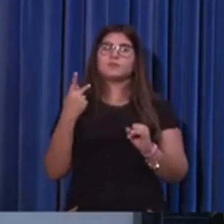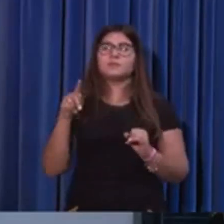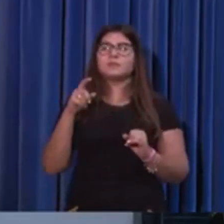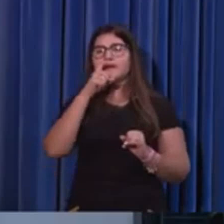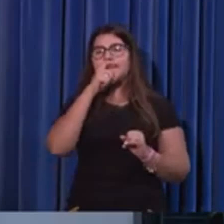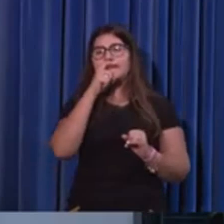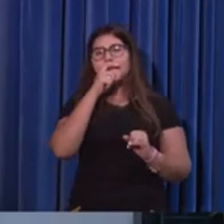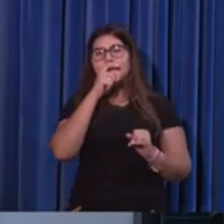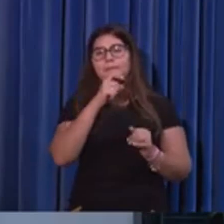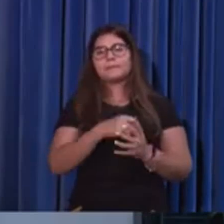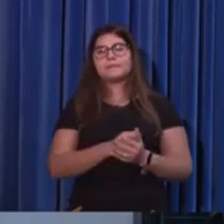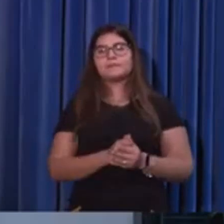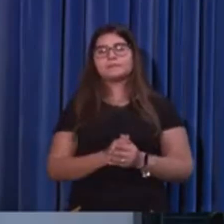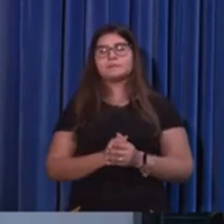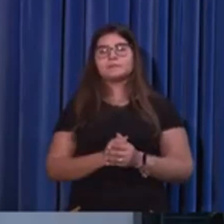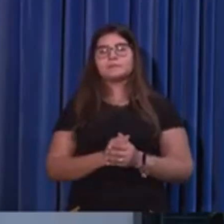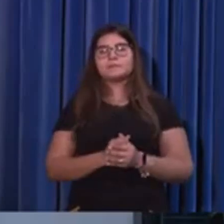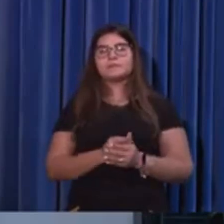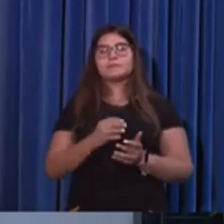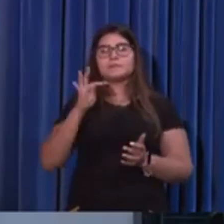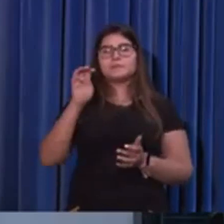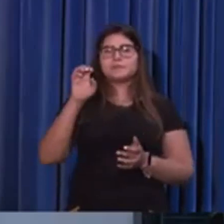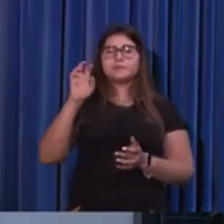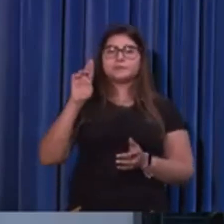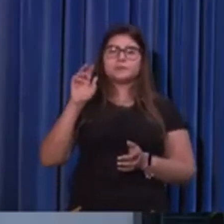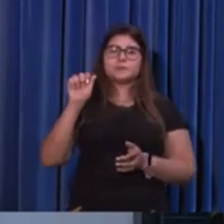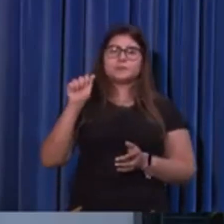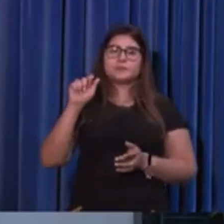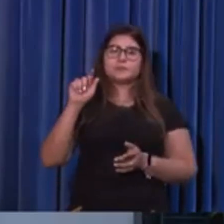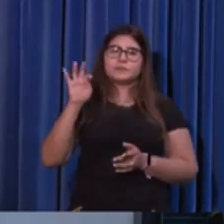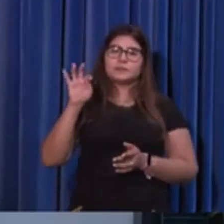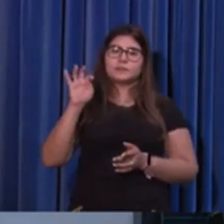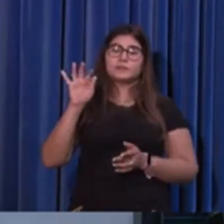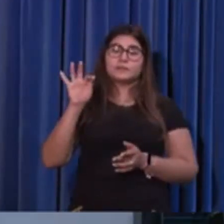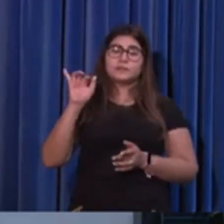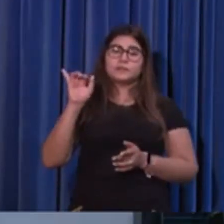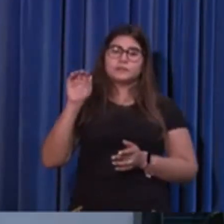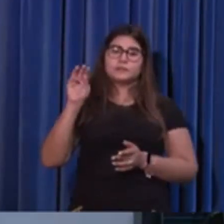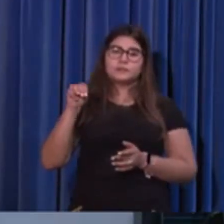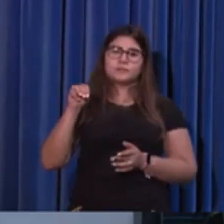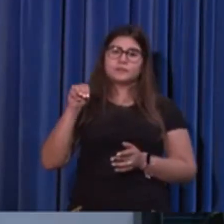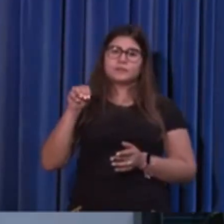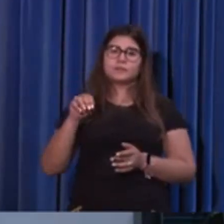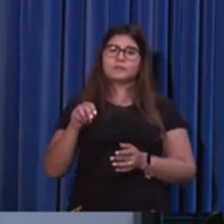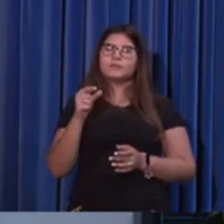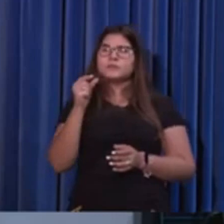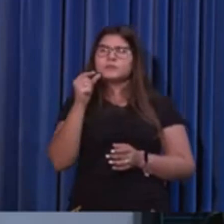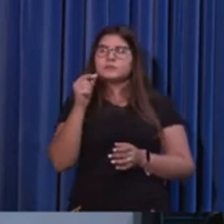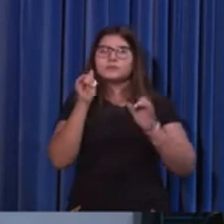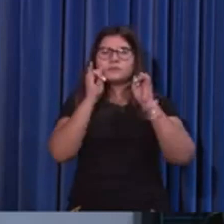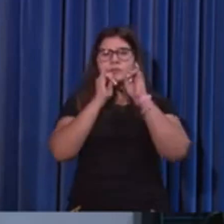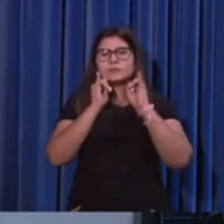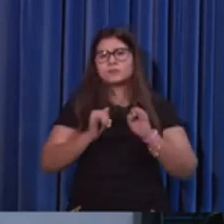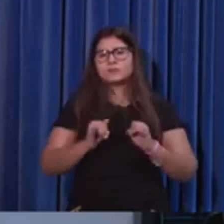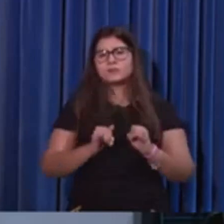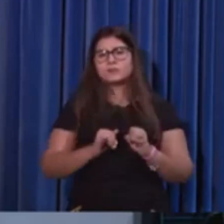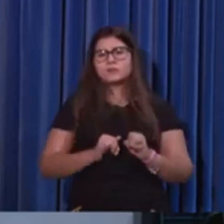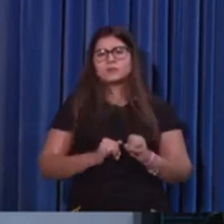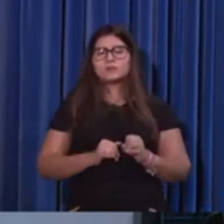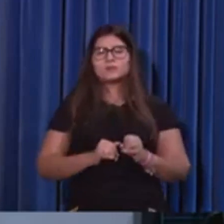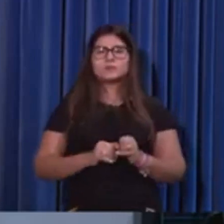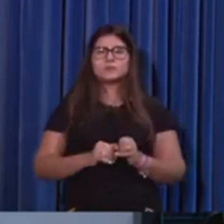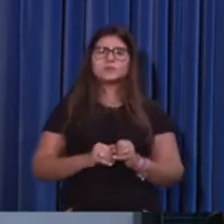É chamado de terafim. Um ídolo do lar, ele eram pequenas imagens, ídolos que eram carregados